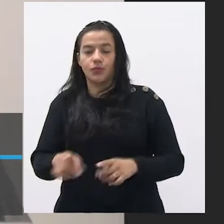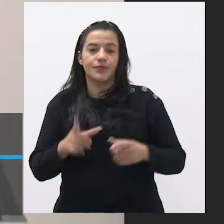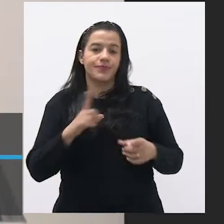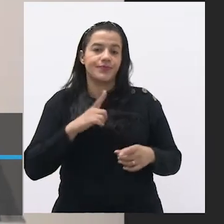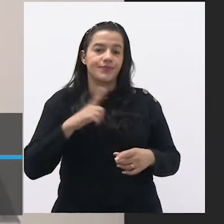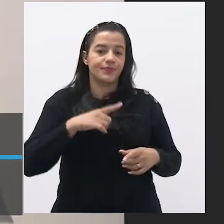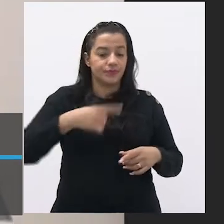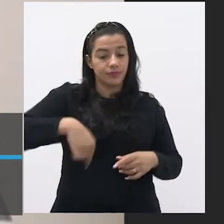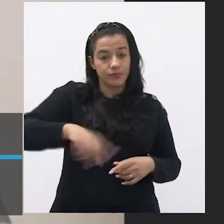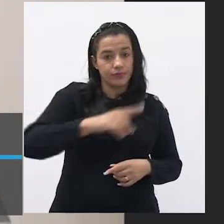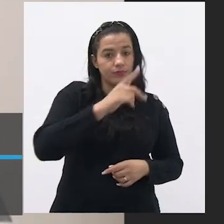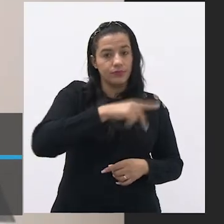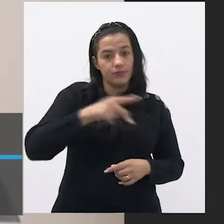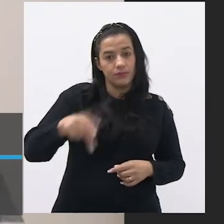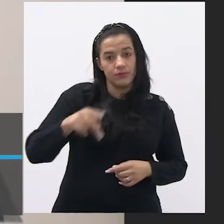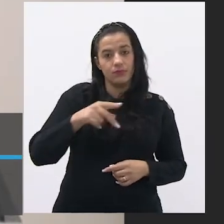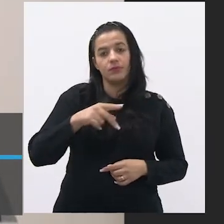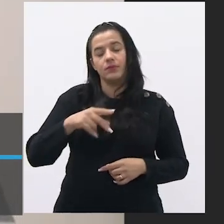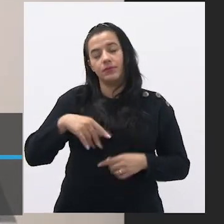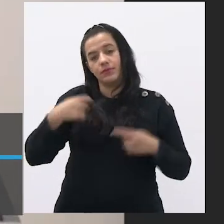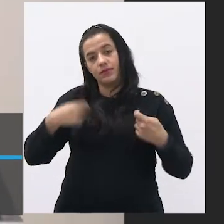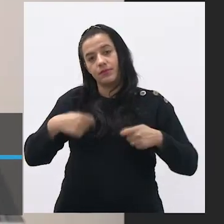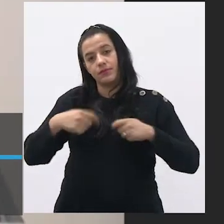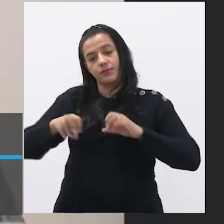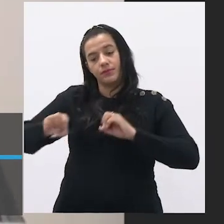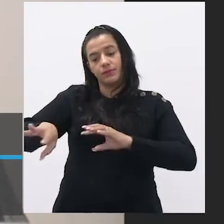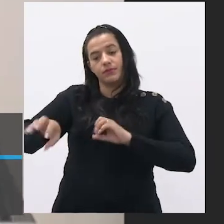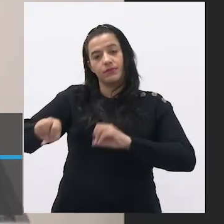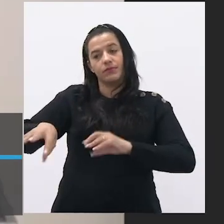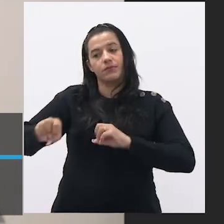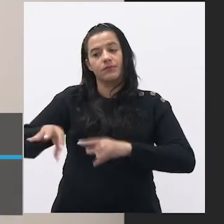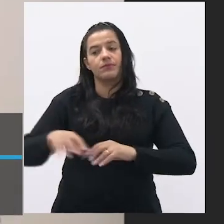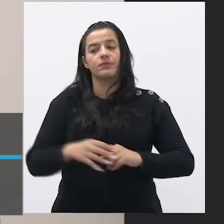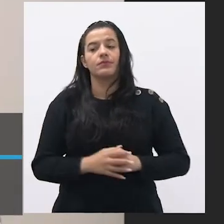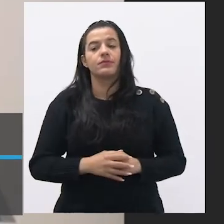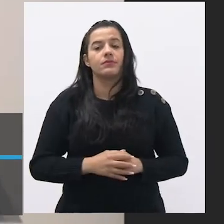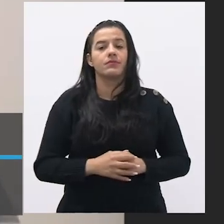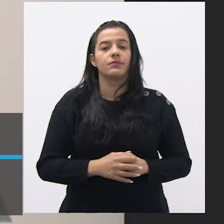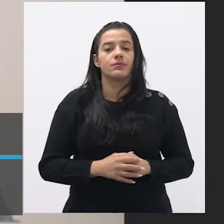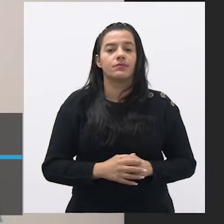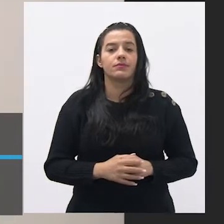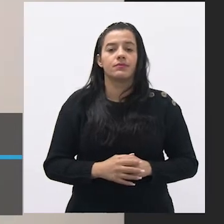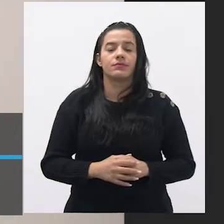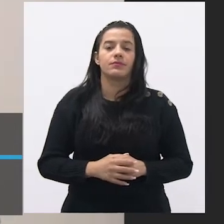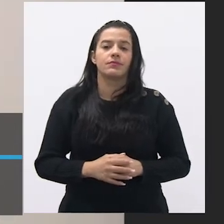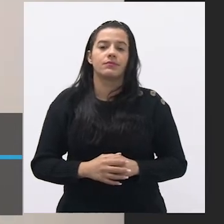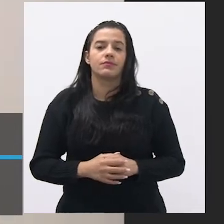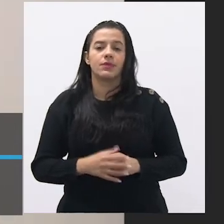e educadoras, nós precisamos... o nosso